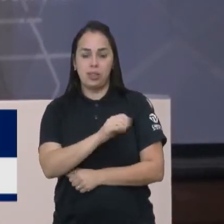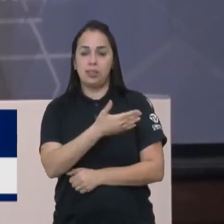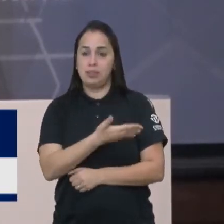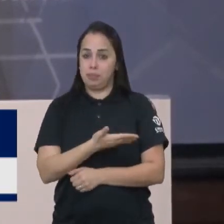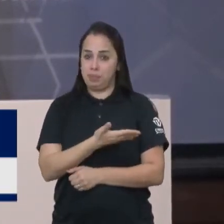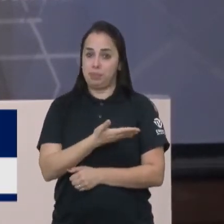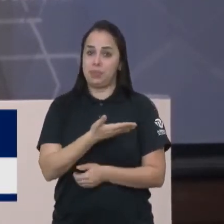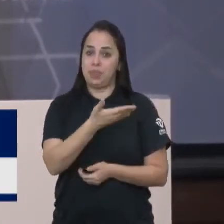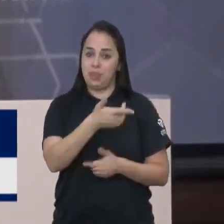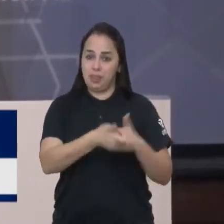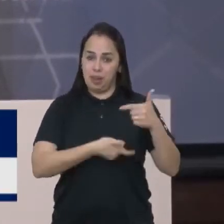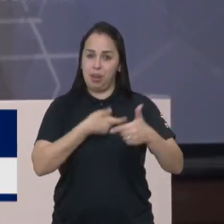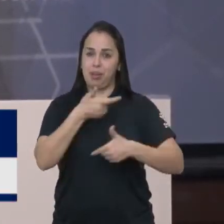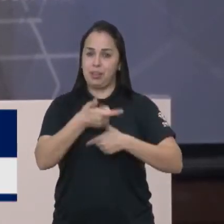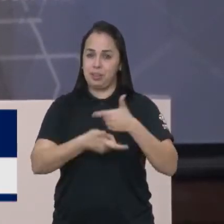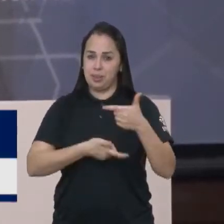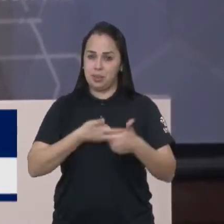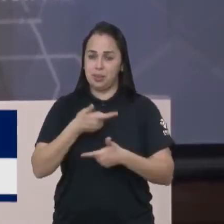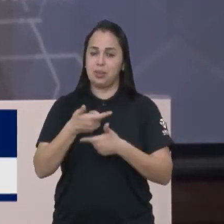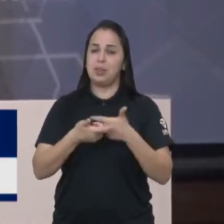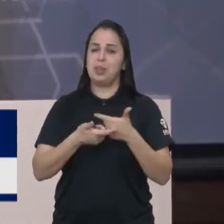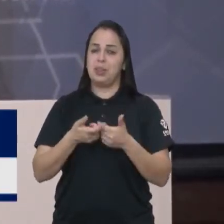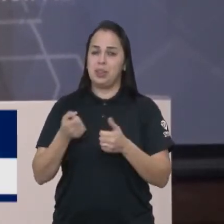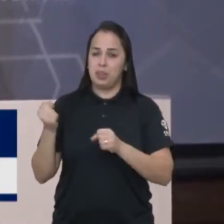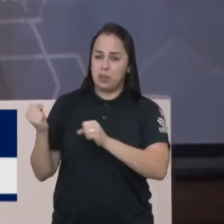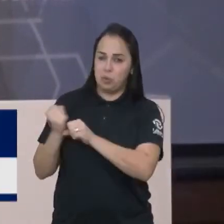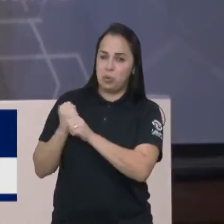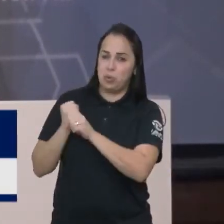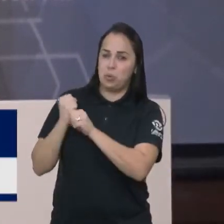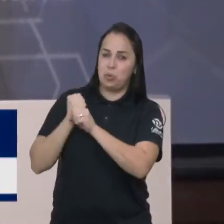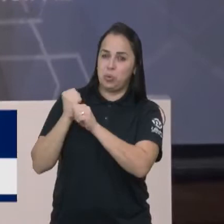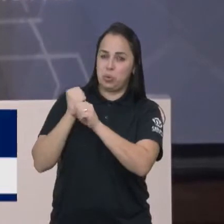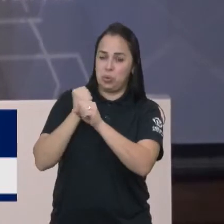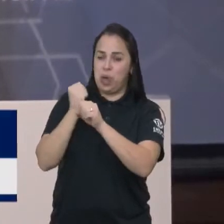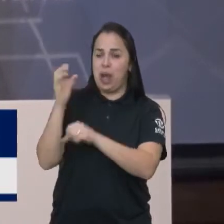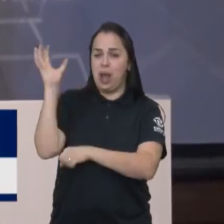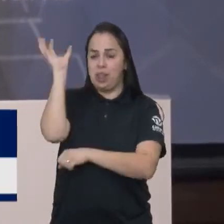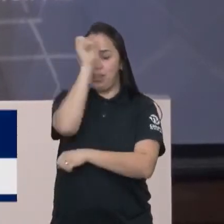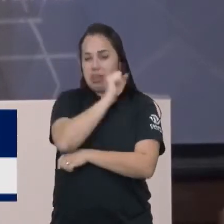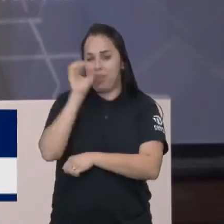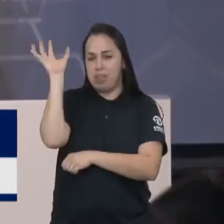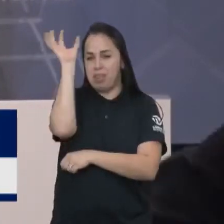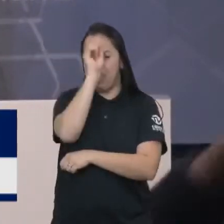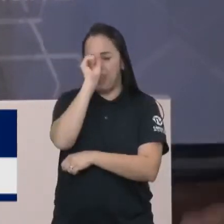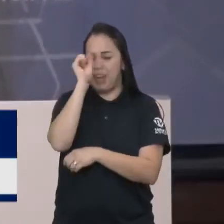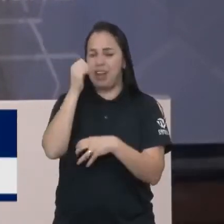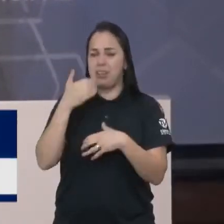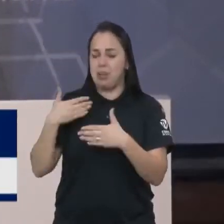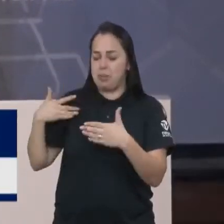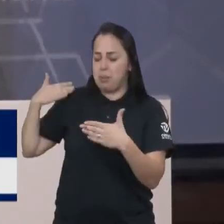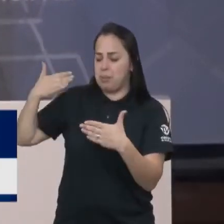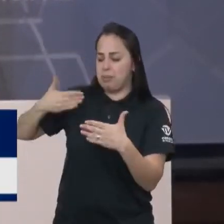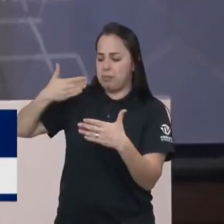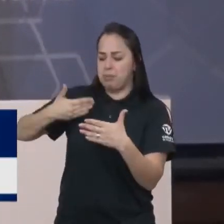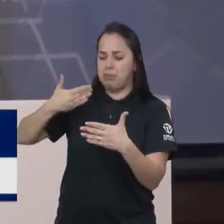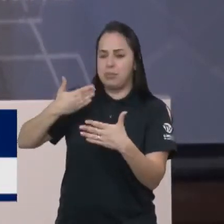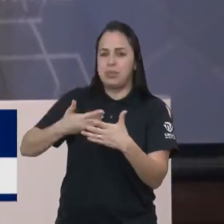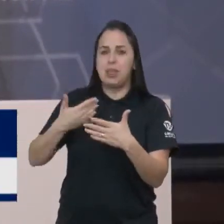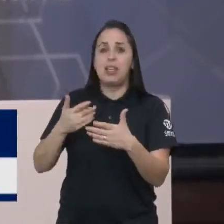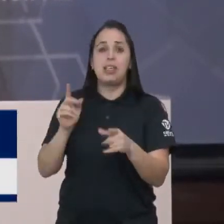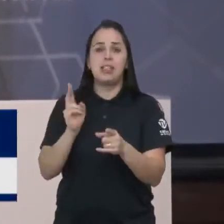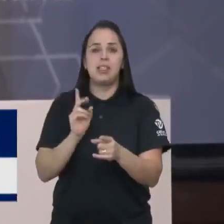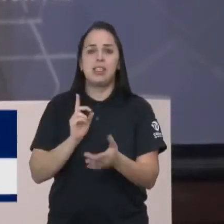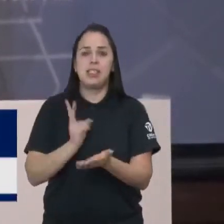Foi um longo, produtivo e agradável aprendizado por todo esse percurso, sempre contando com